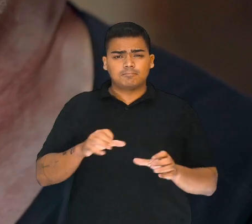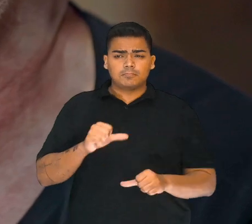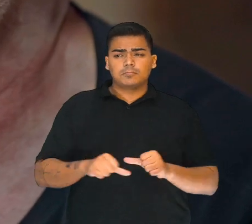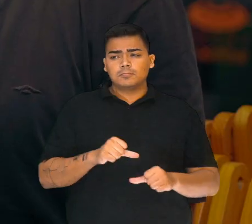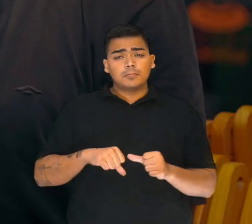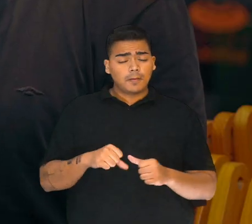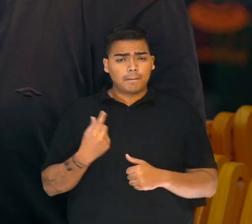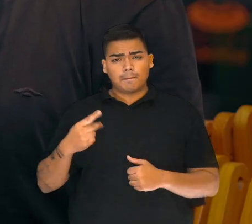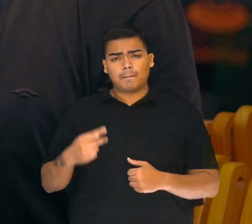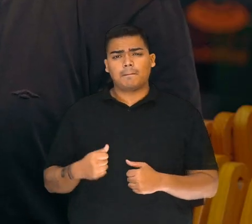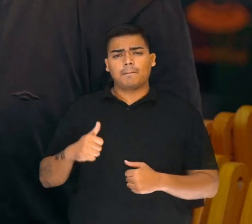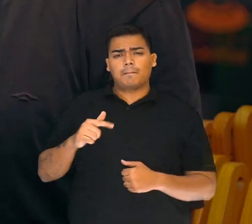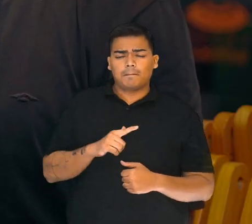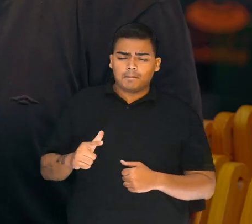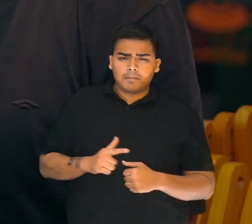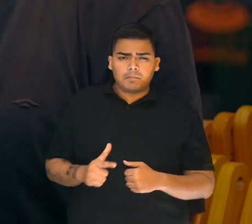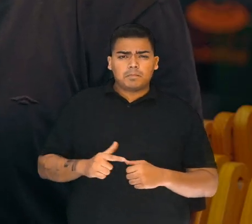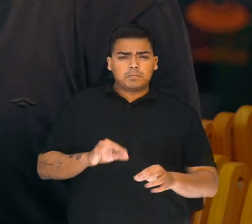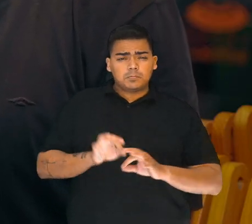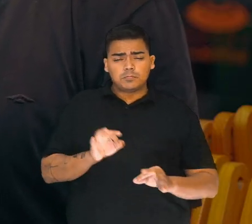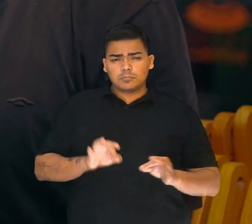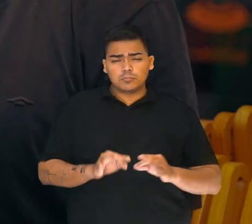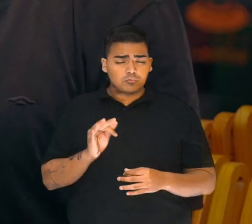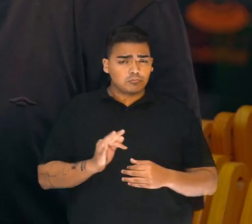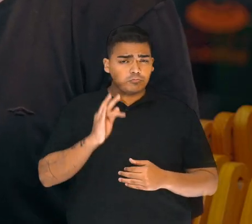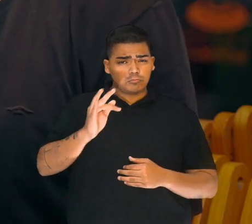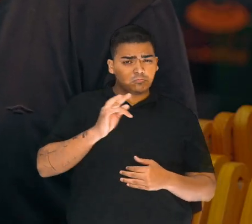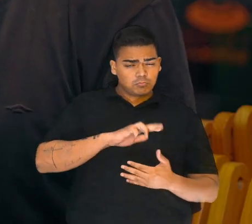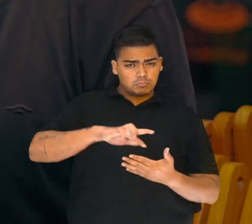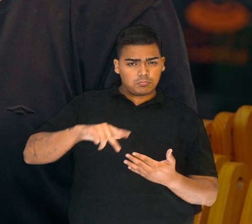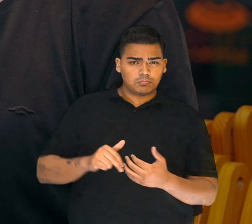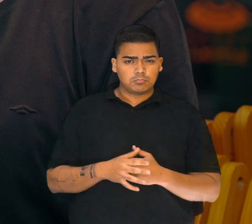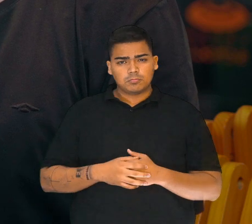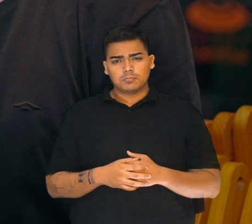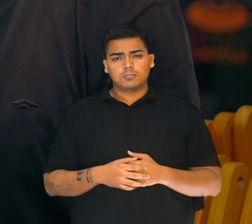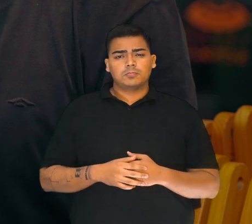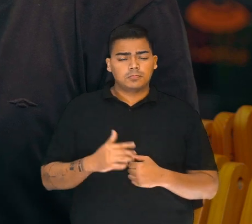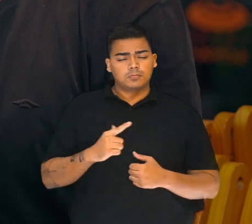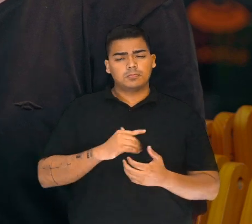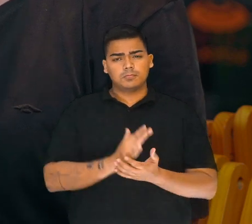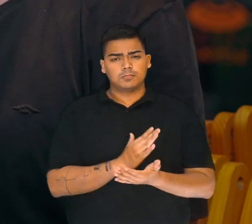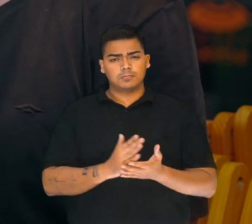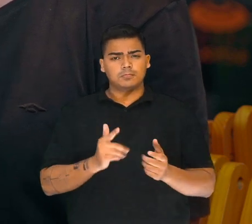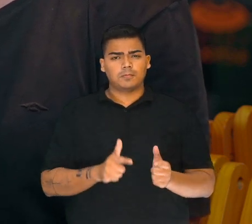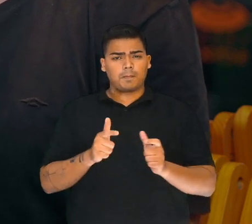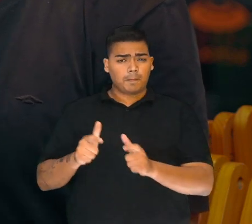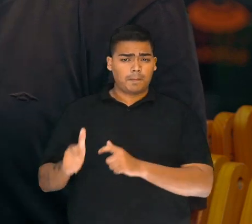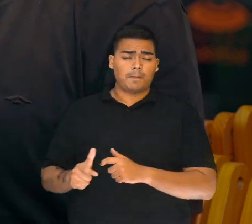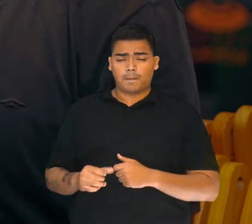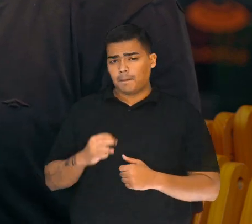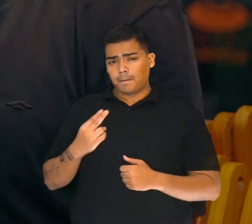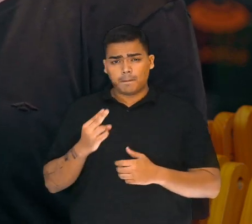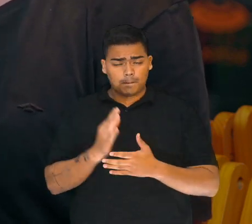mudar. Eles estão fazendo protótipos de futuros possíveis e, em certos lugares